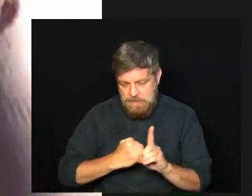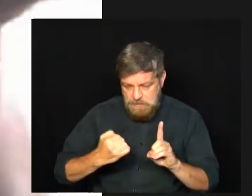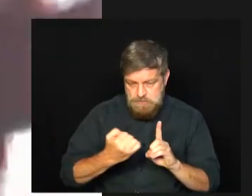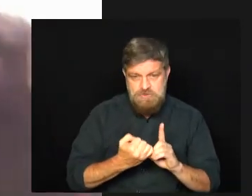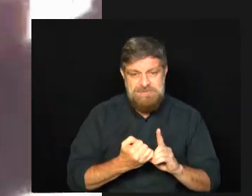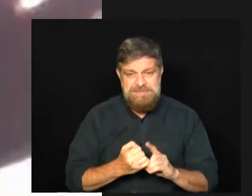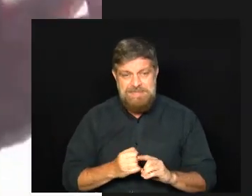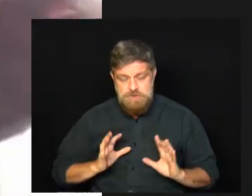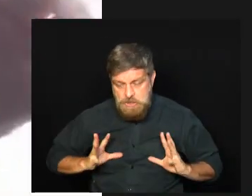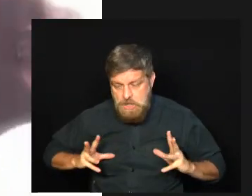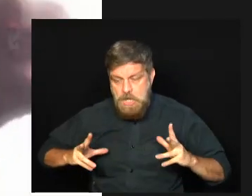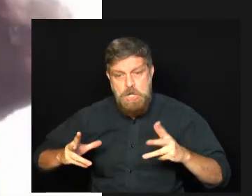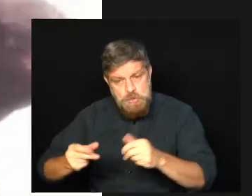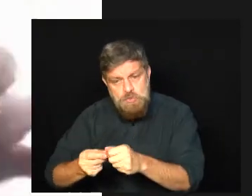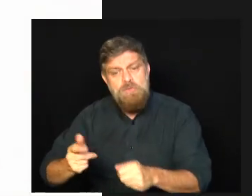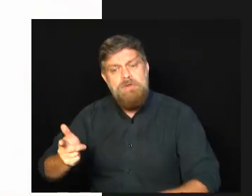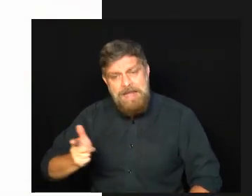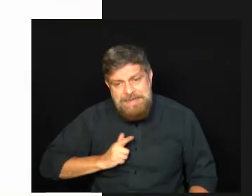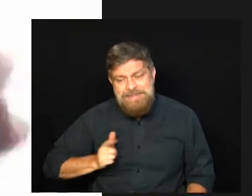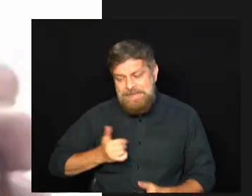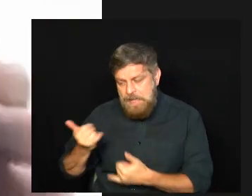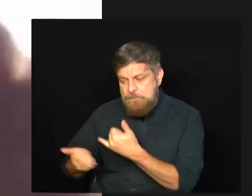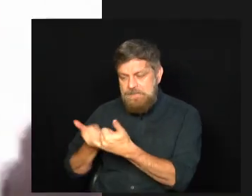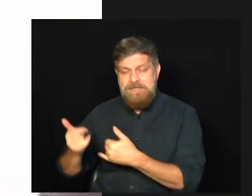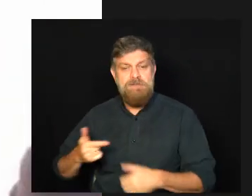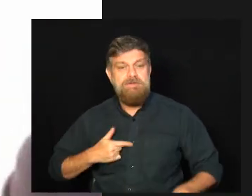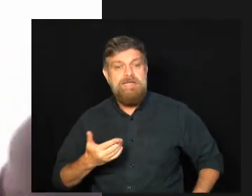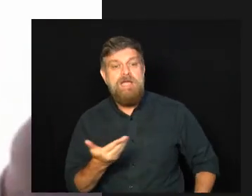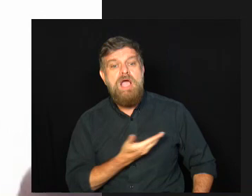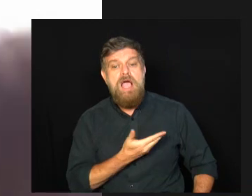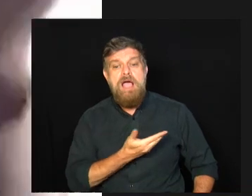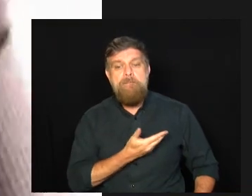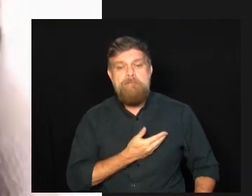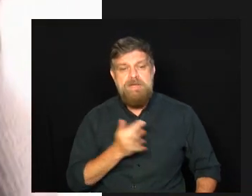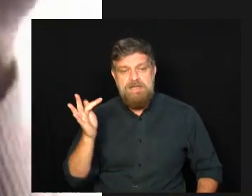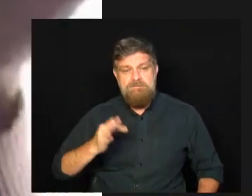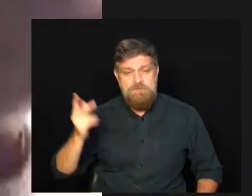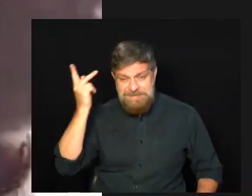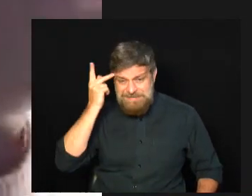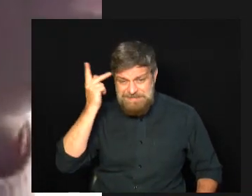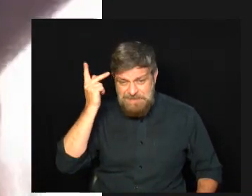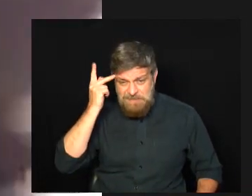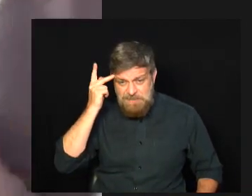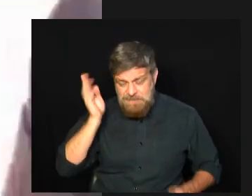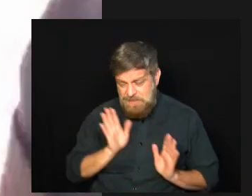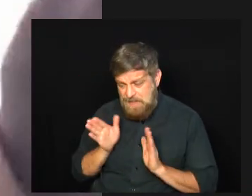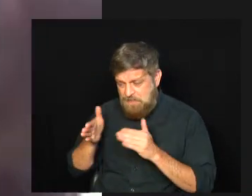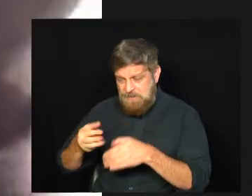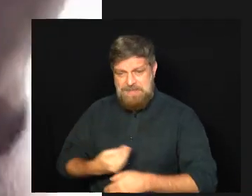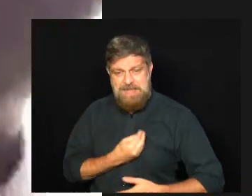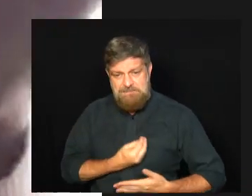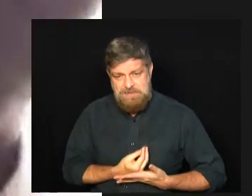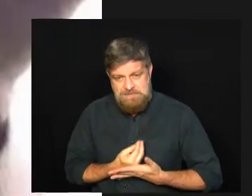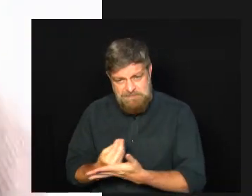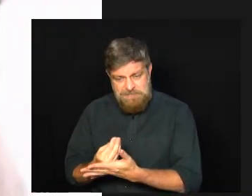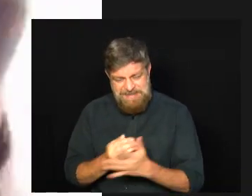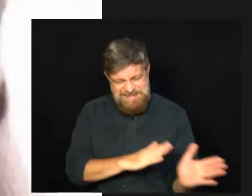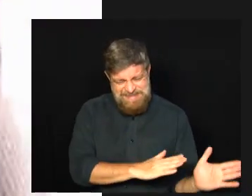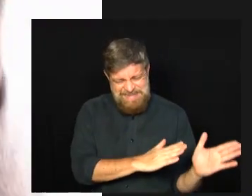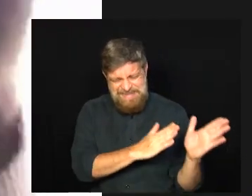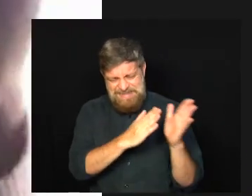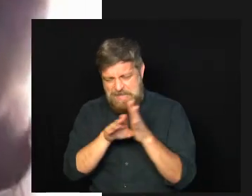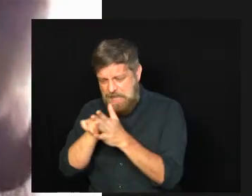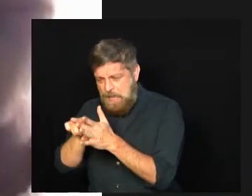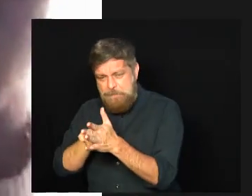sociedade humana. Eu tenho amiga da USP que se dedicou a vida inteira a pesquisar brinquedos